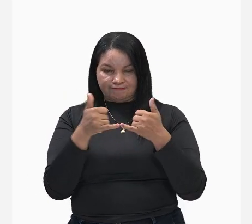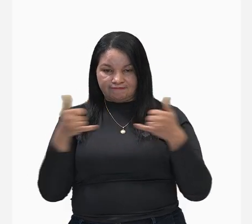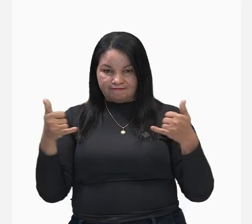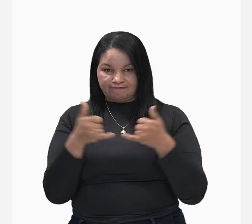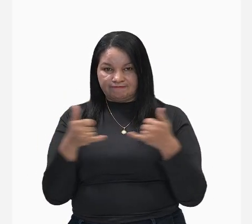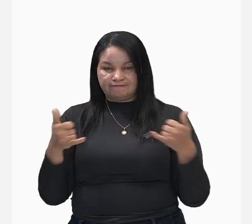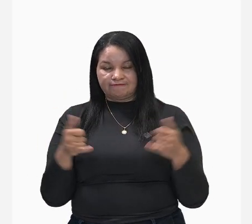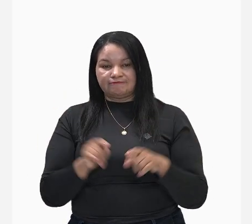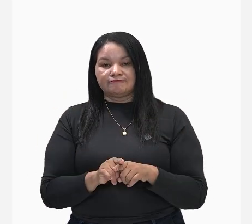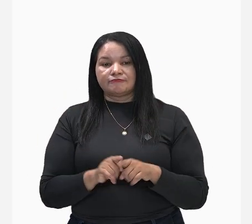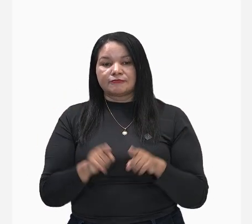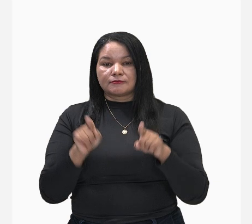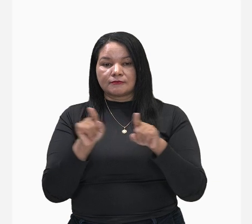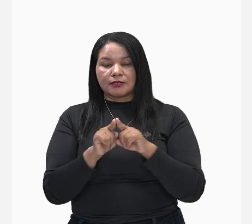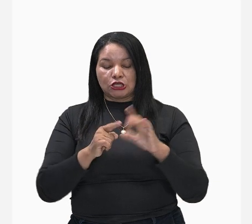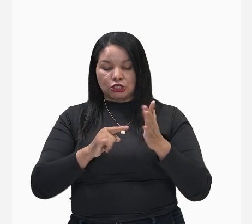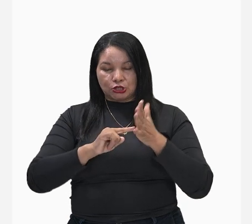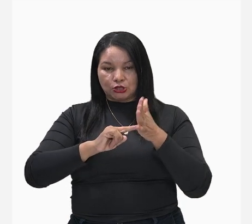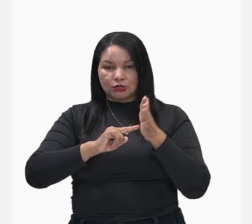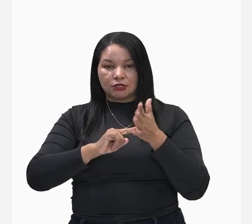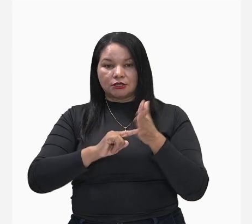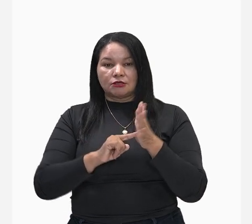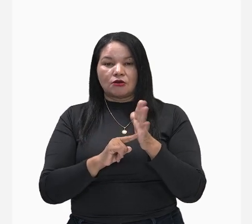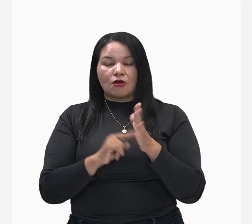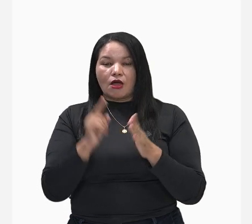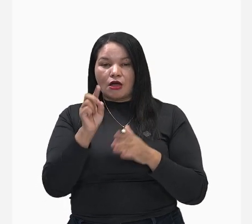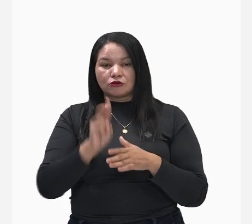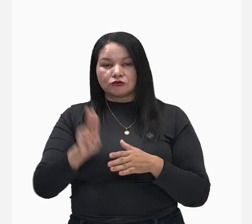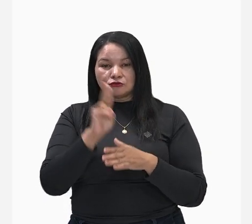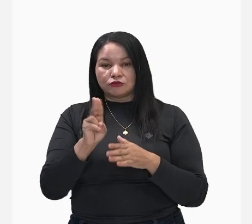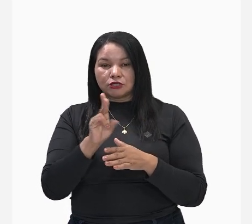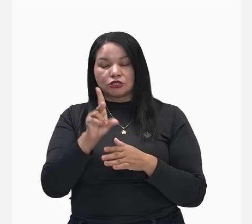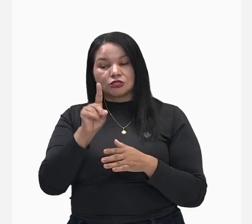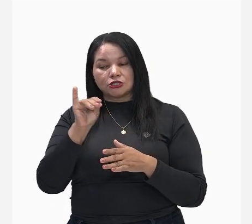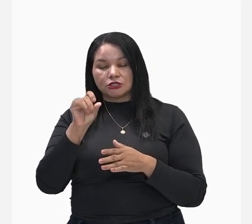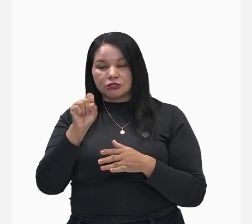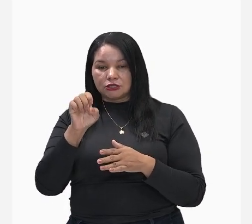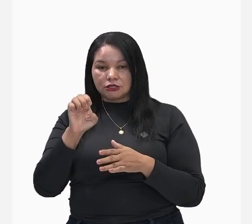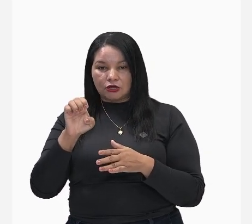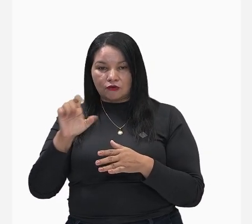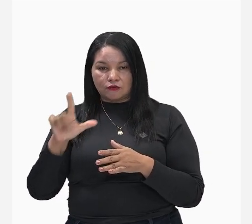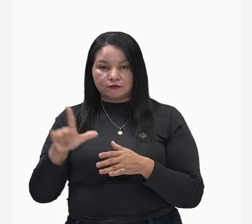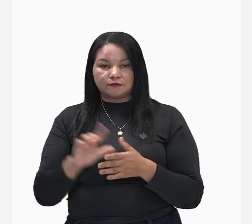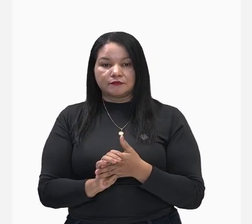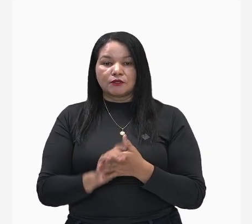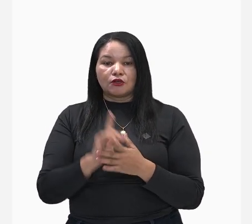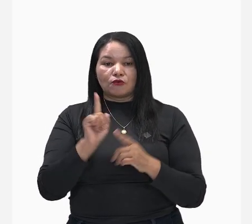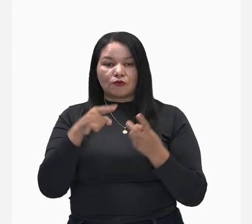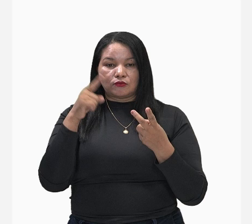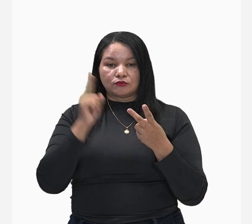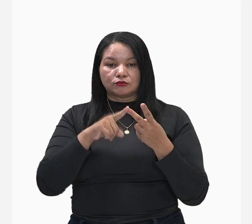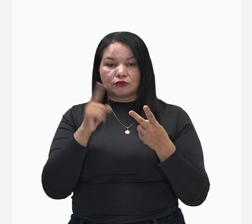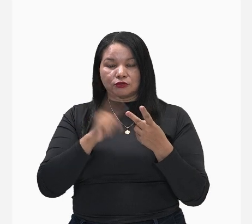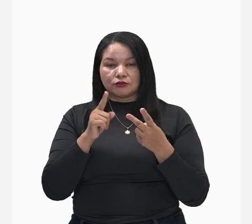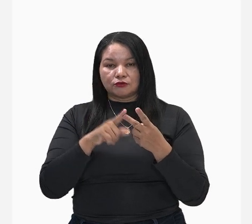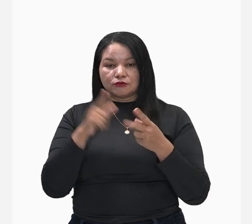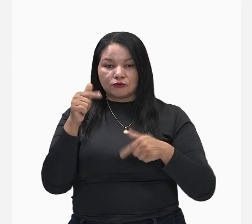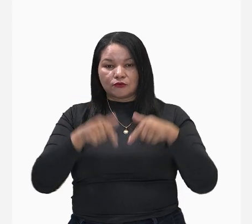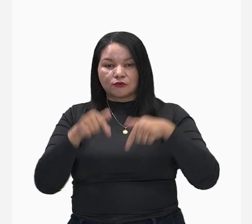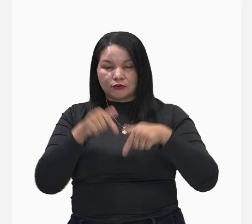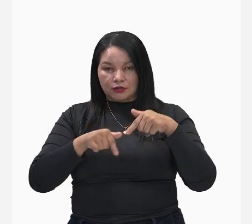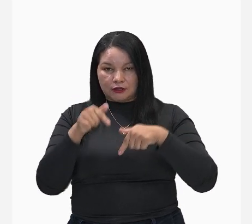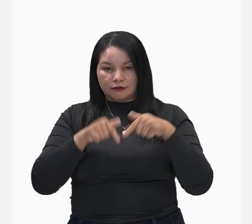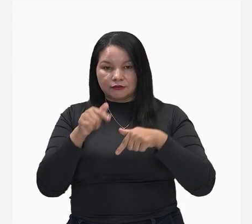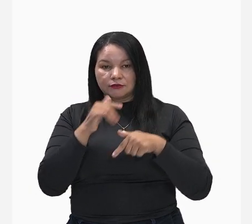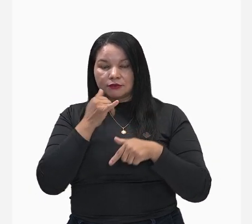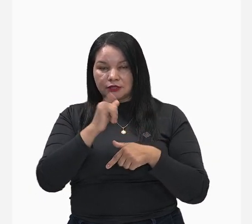às vezes, o gerador que utiliza óleo diesel. Temos um outro exemplo, o gerador químico. Utiliza energia química ou